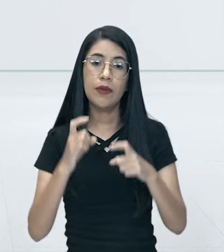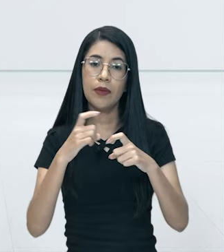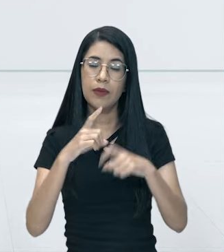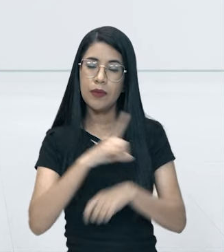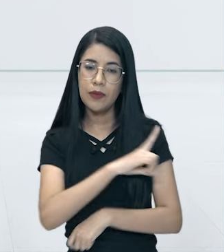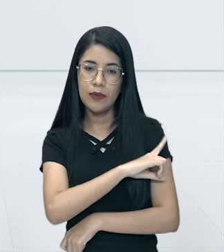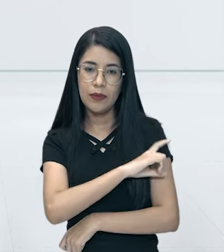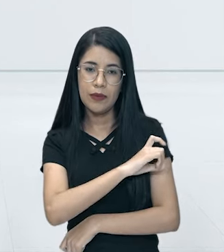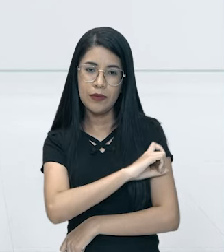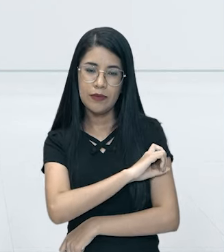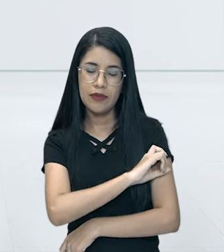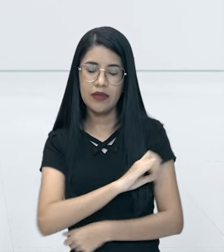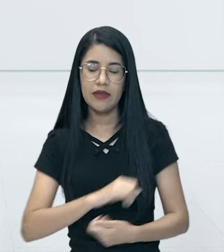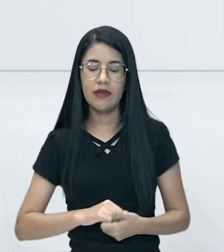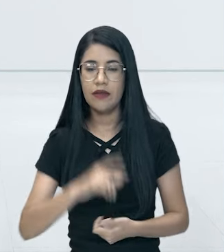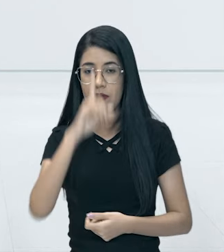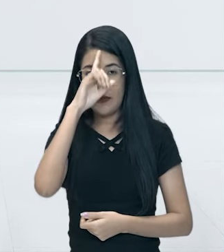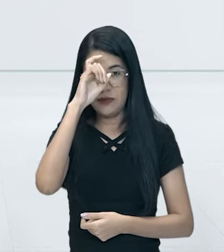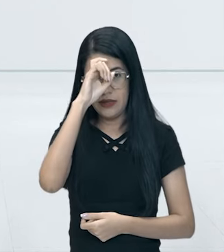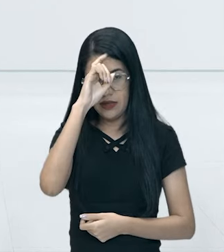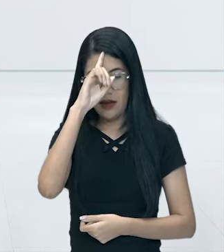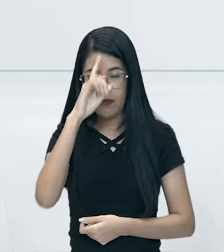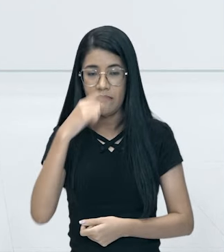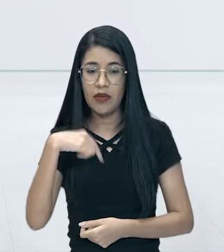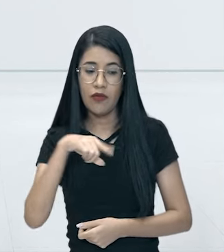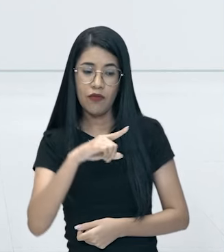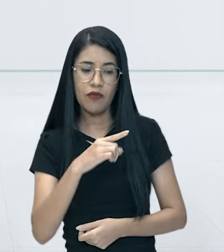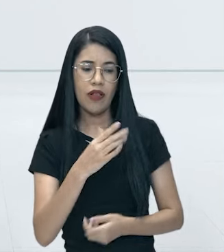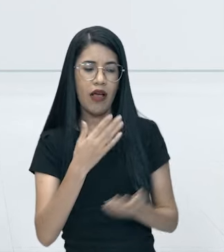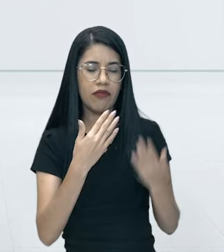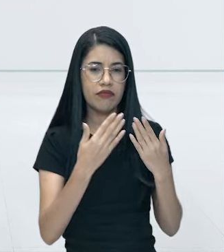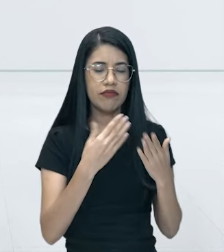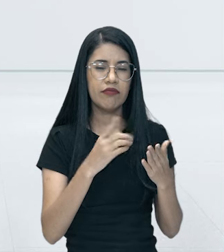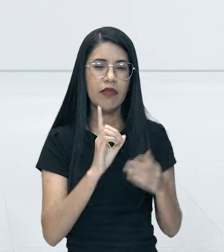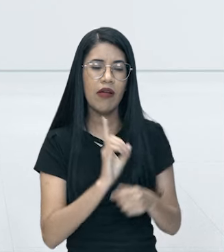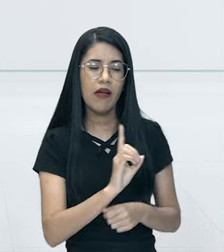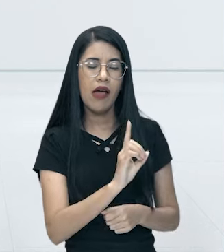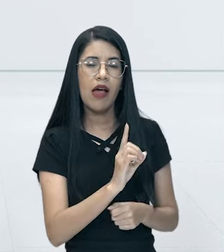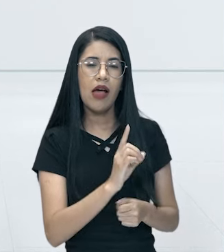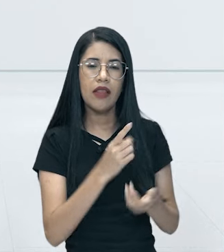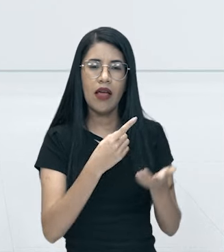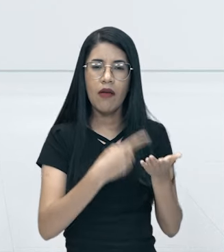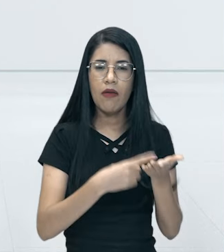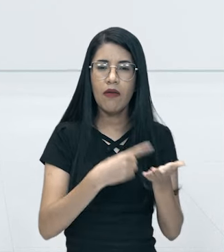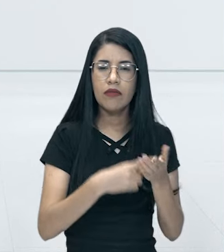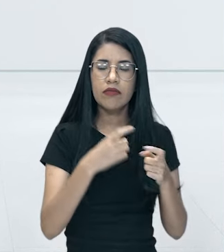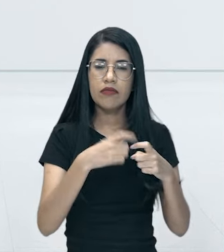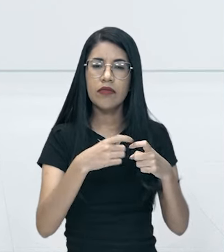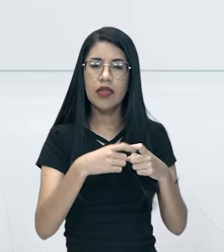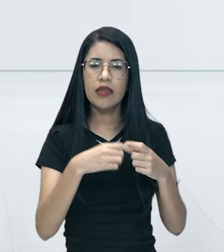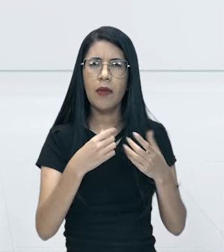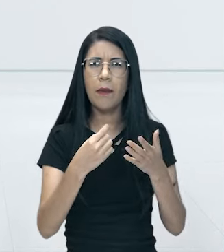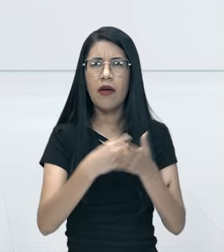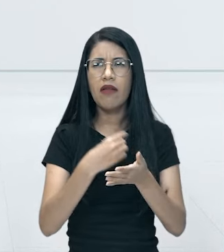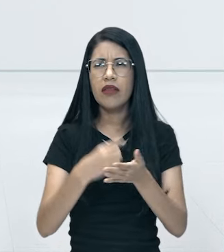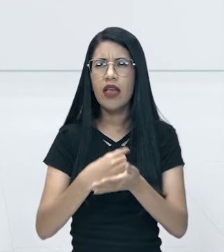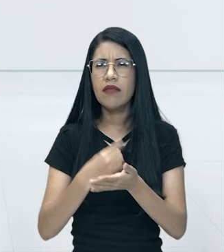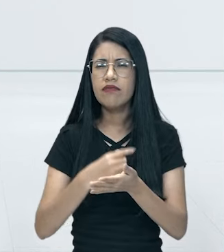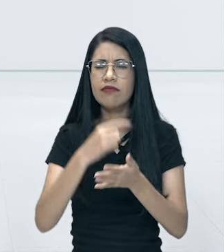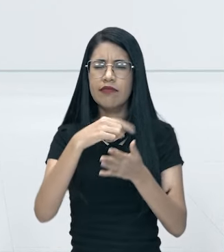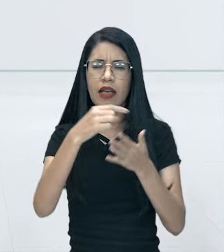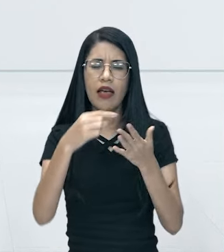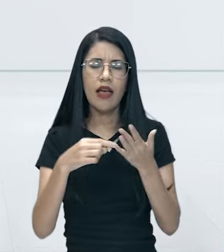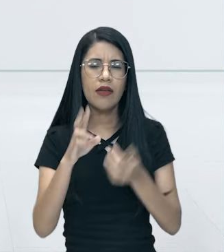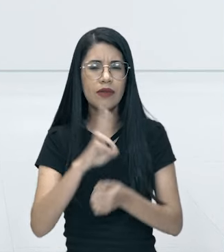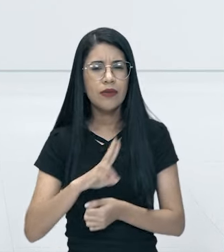hospital. Eu vim fazer uma consulta e fiquei me questionando. Quais as aplicações na medicina?